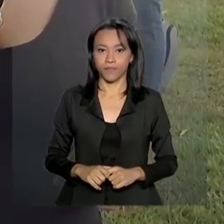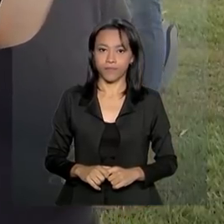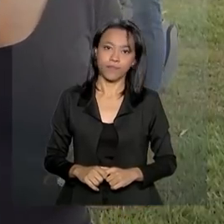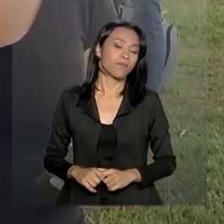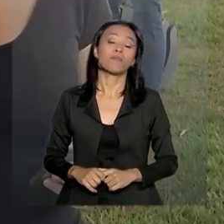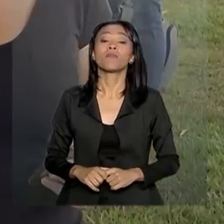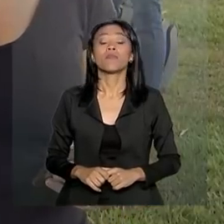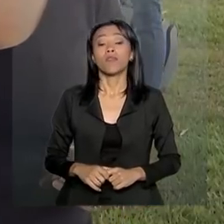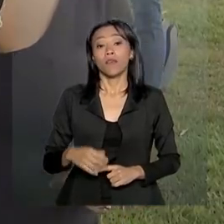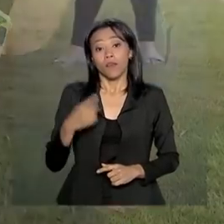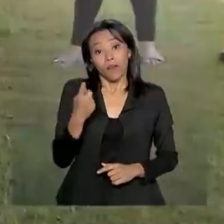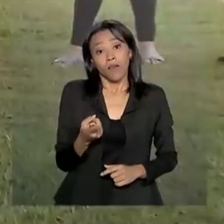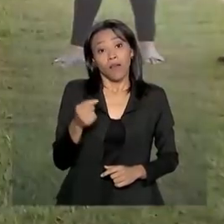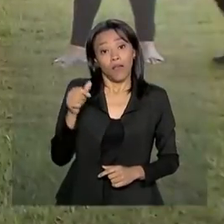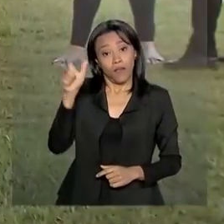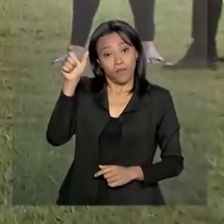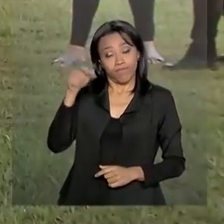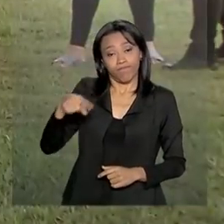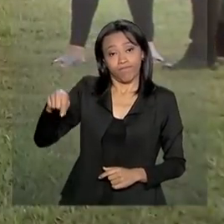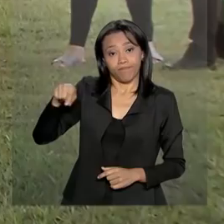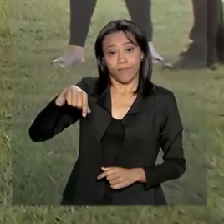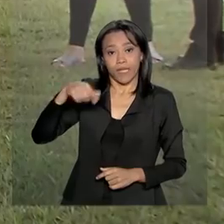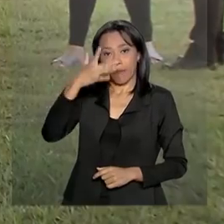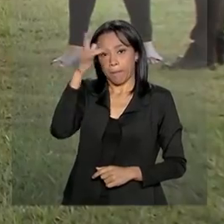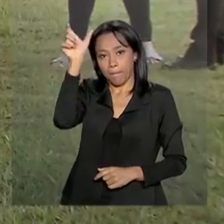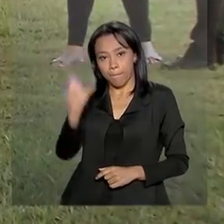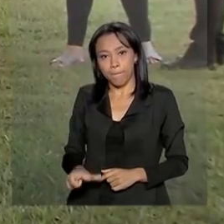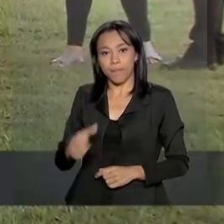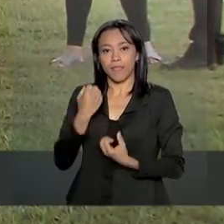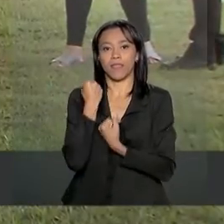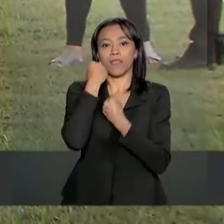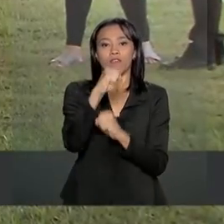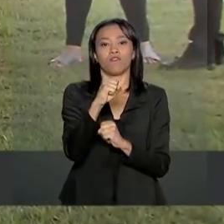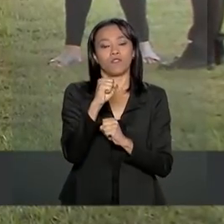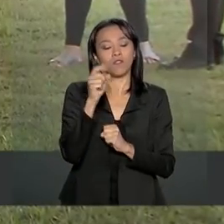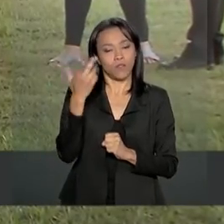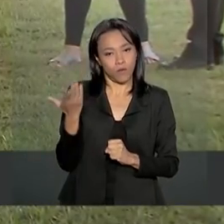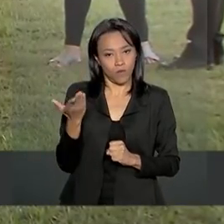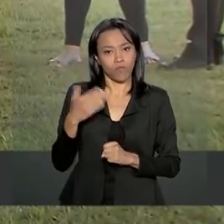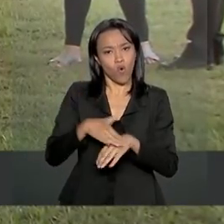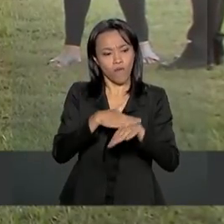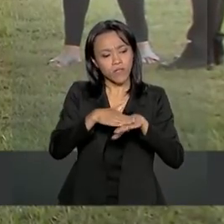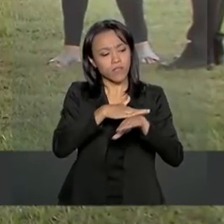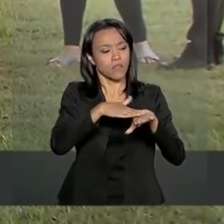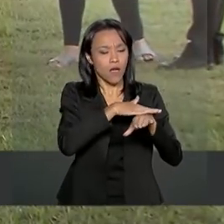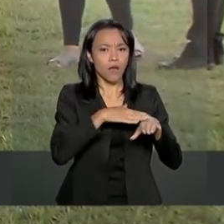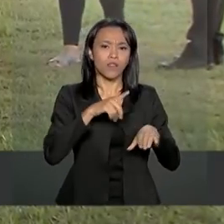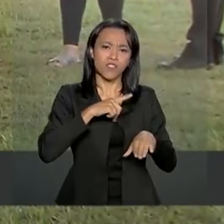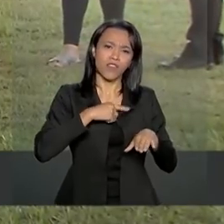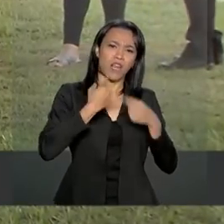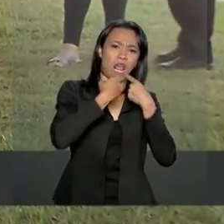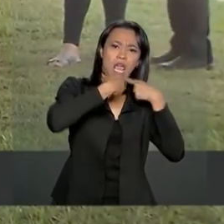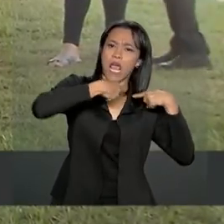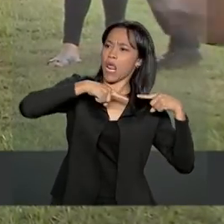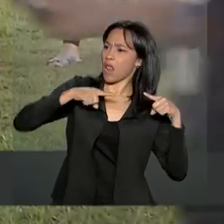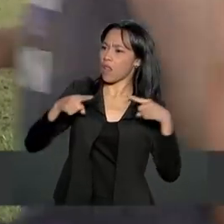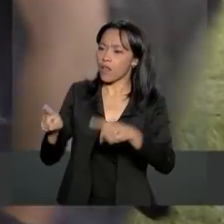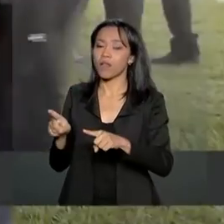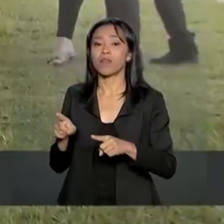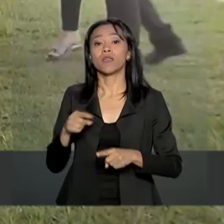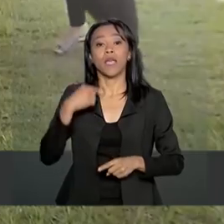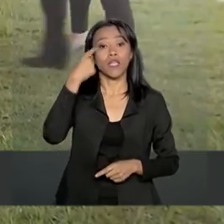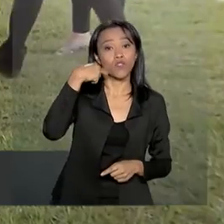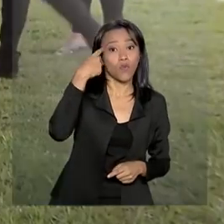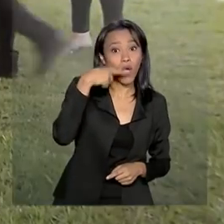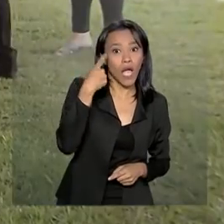Olá, Ricardo. Olha, defensores públicos conversaram há pouco com jornalistas aqui em Brumadinho. Disseram que receberam denúncias de que há